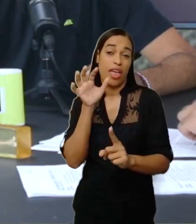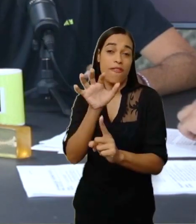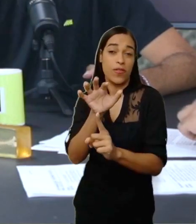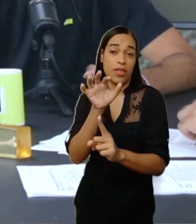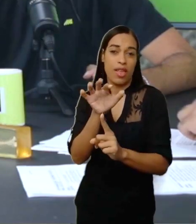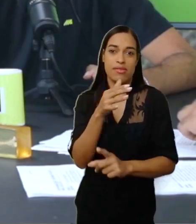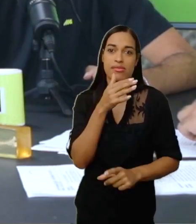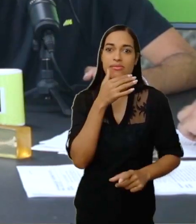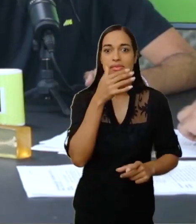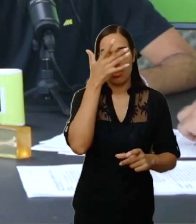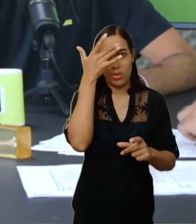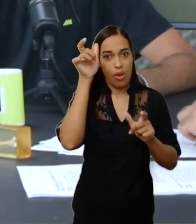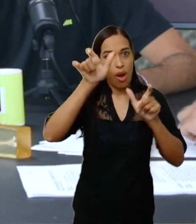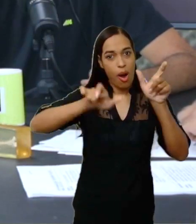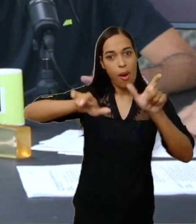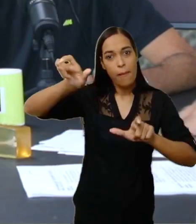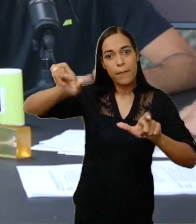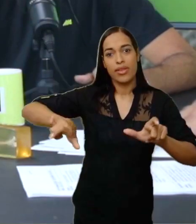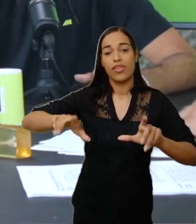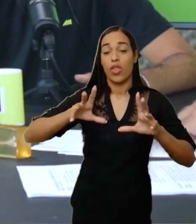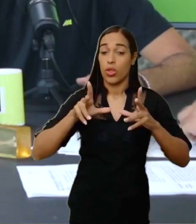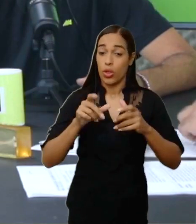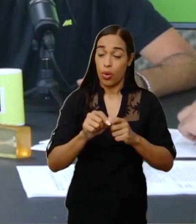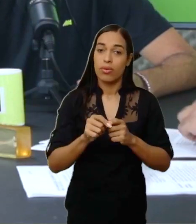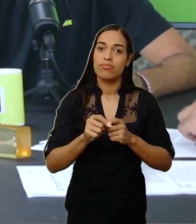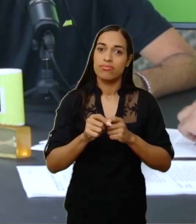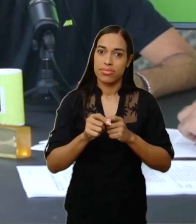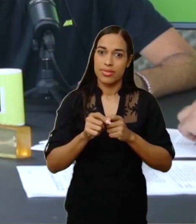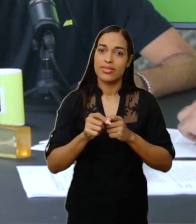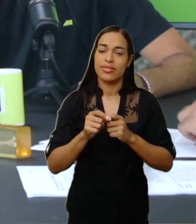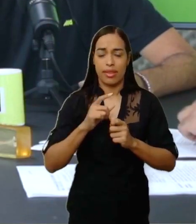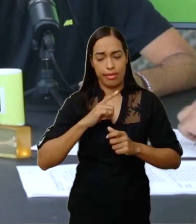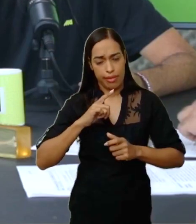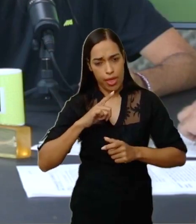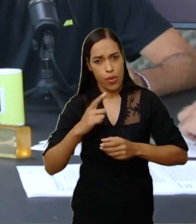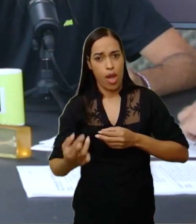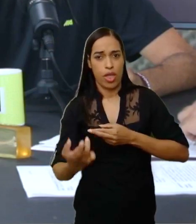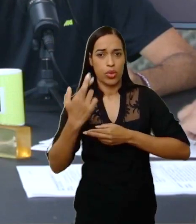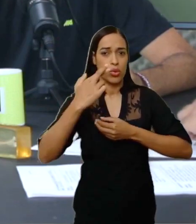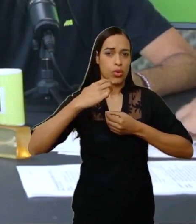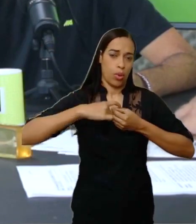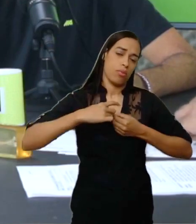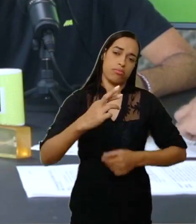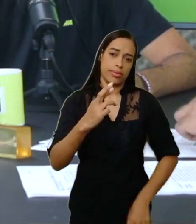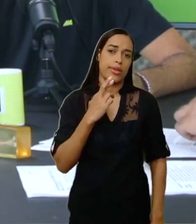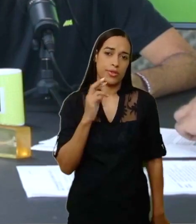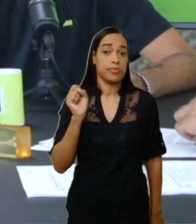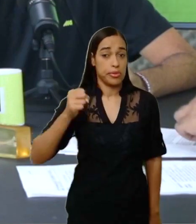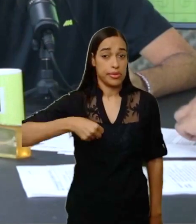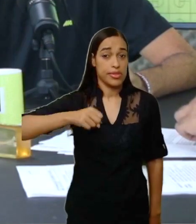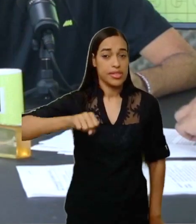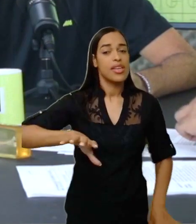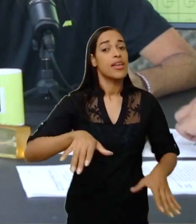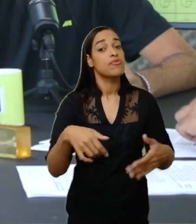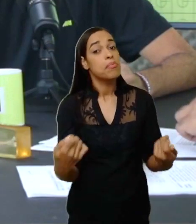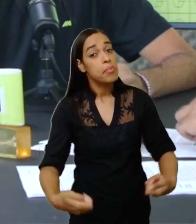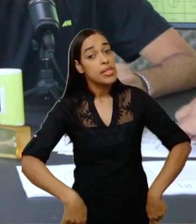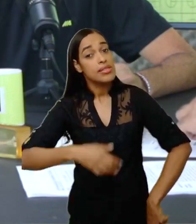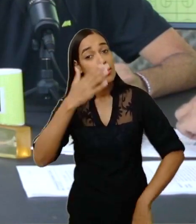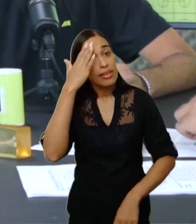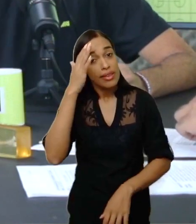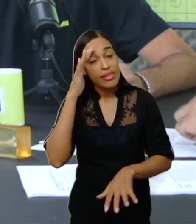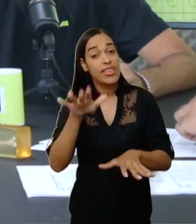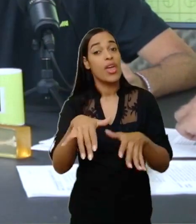tem que ter essa consciência que toda ação da gente tem uma consequência, né? É preciso a gente entender quais vão ser essas